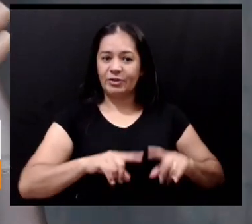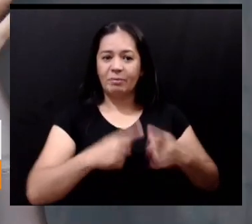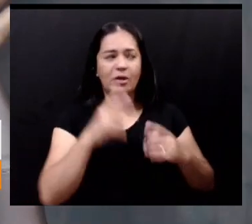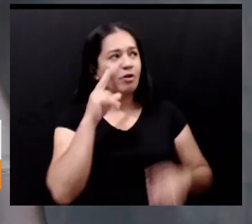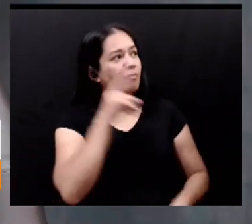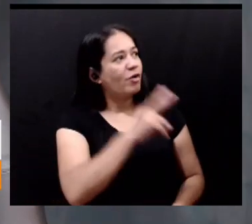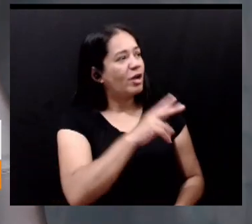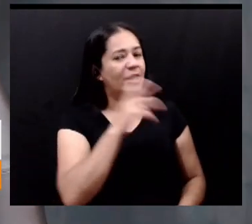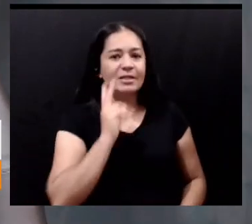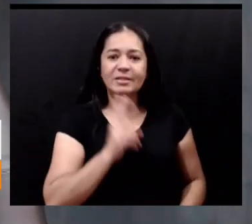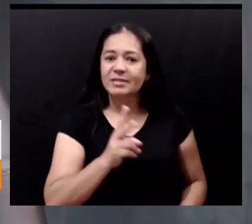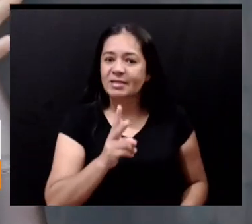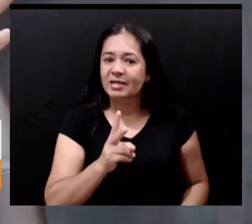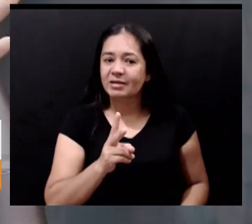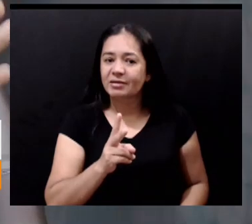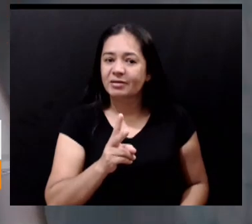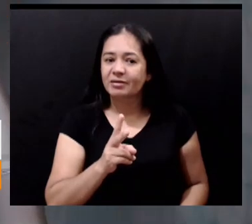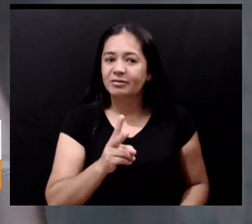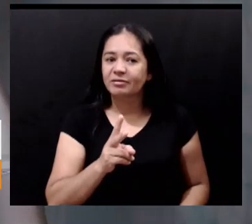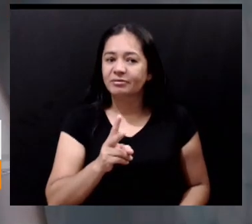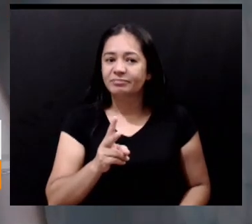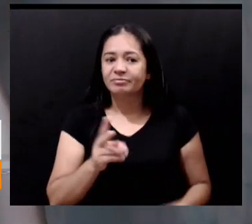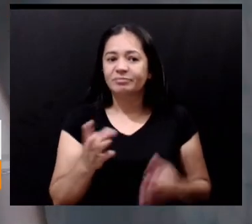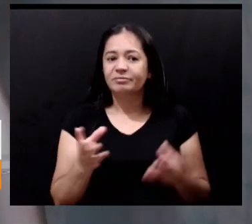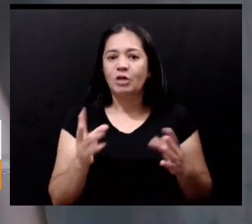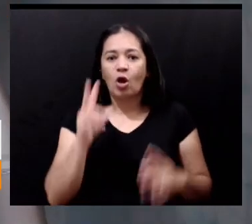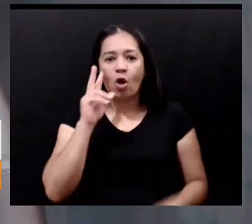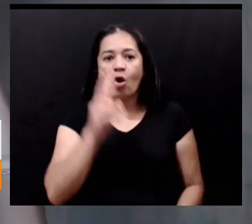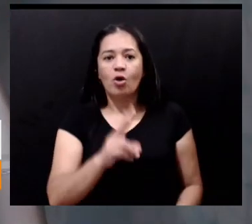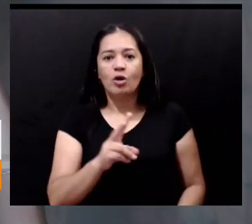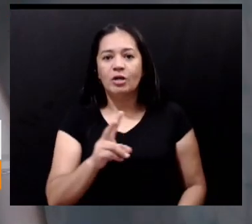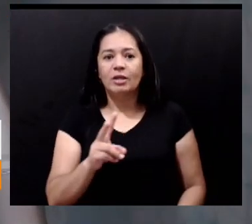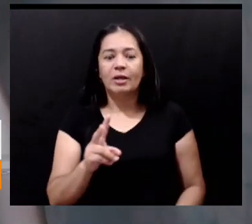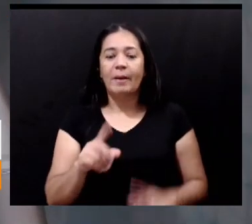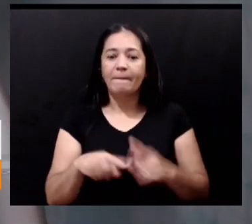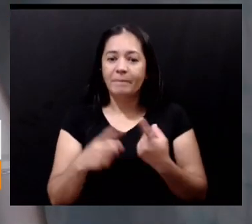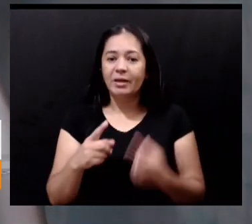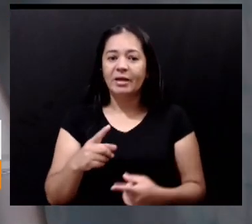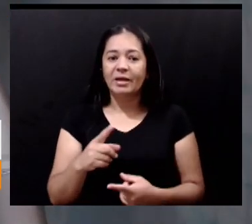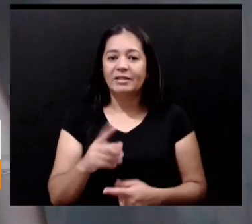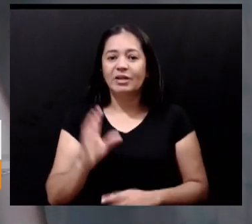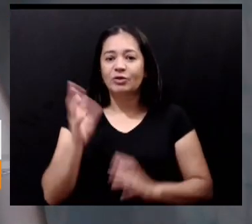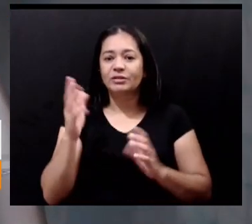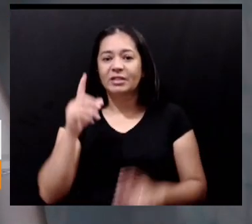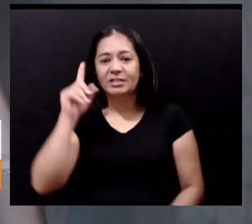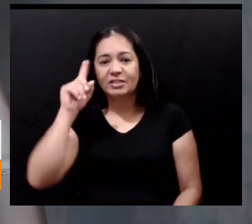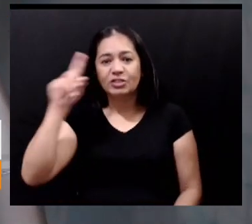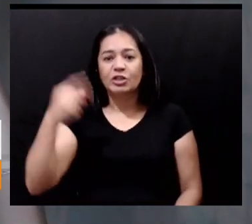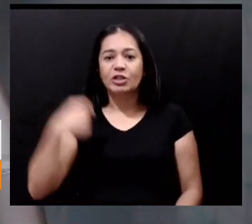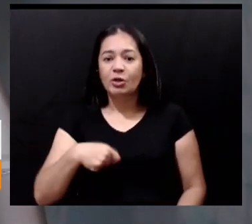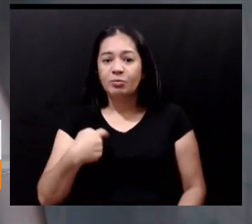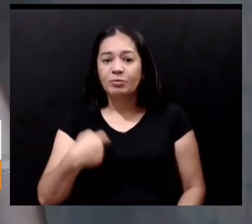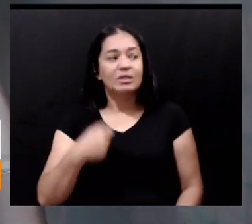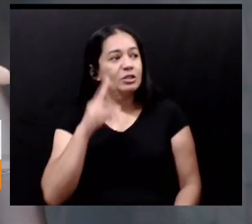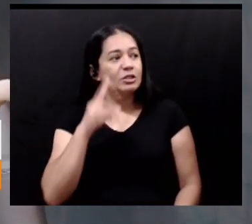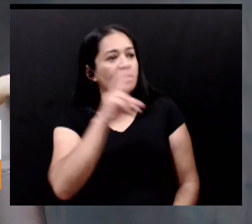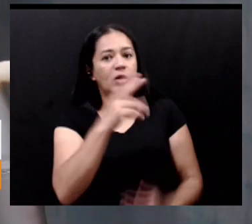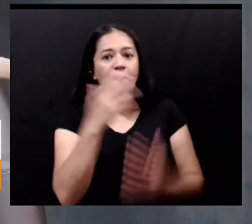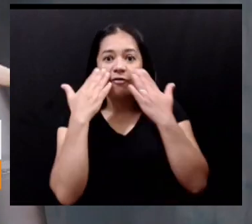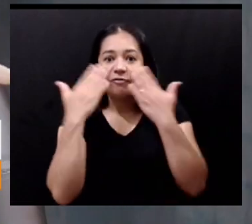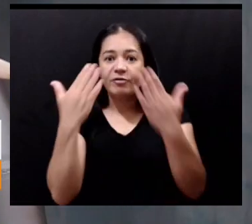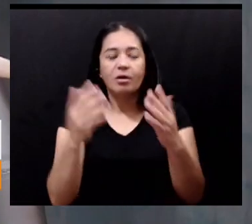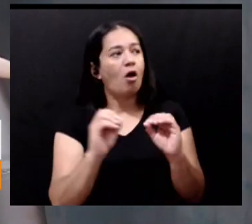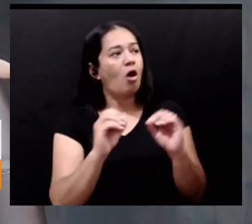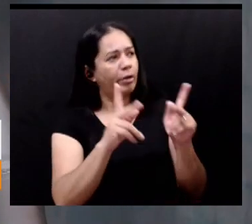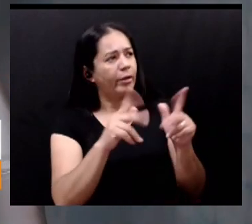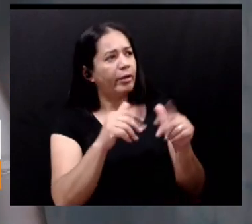precisar, né, olhar para ela de cara. Mas vai ter dias que eu vou precisar olhar para essa dor de frente e falar, ok, dor, o que você está me